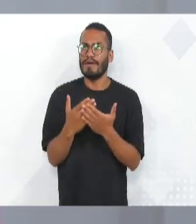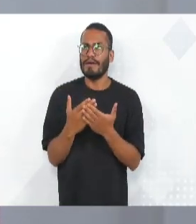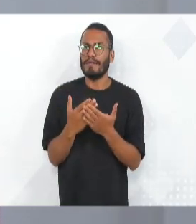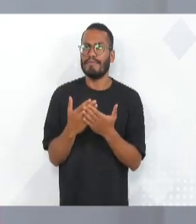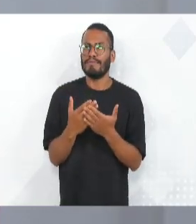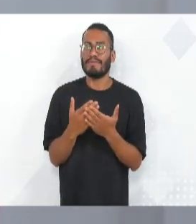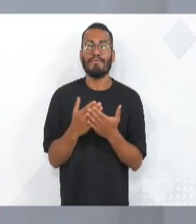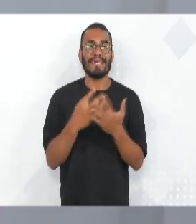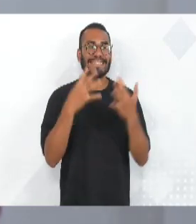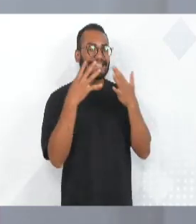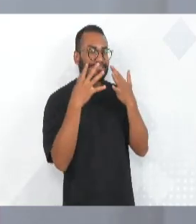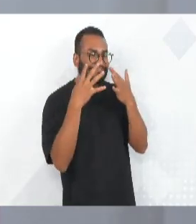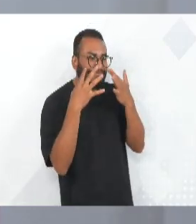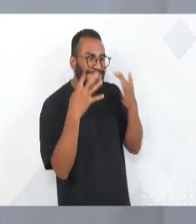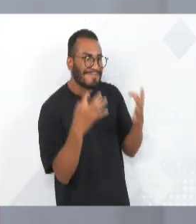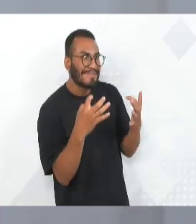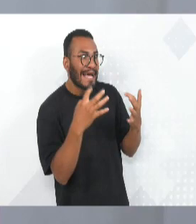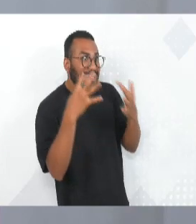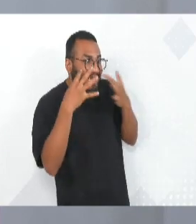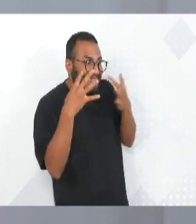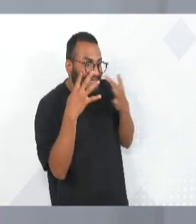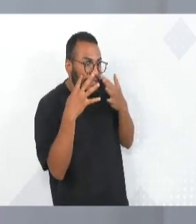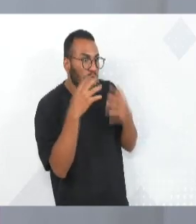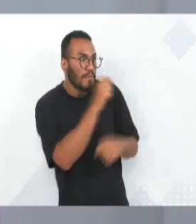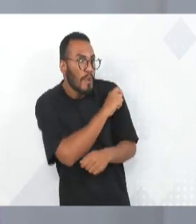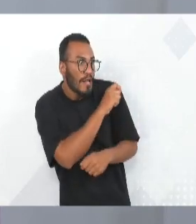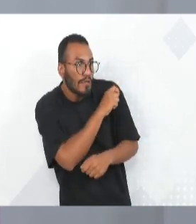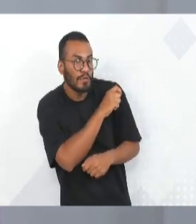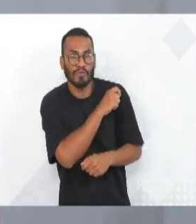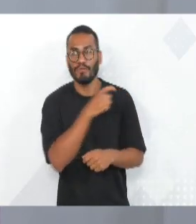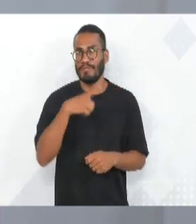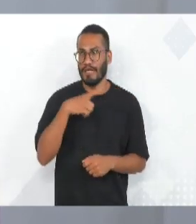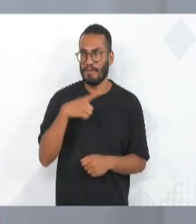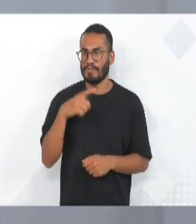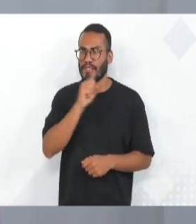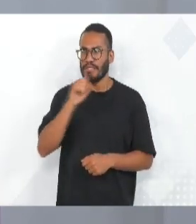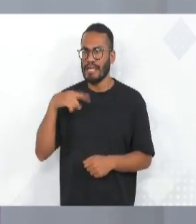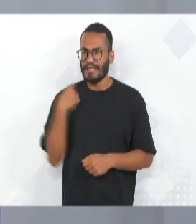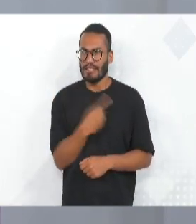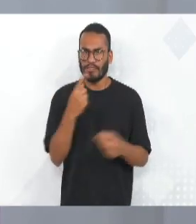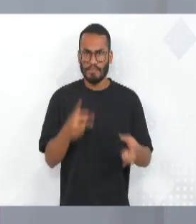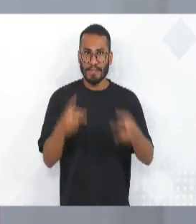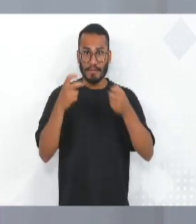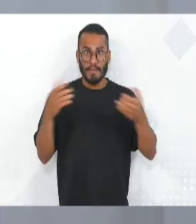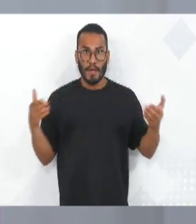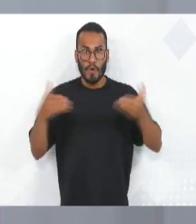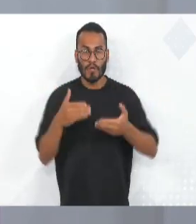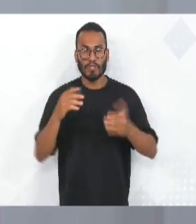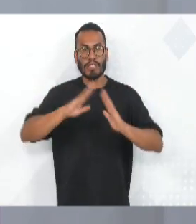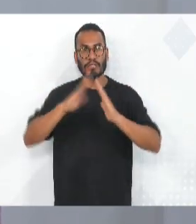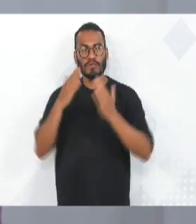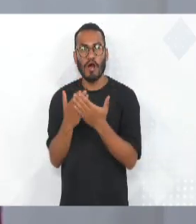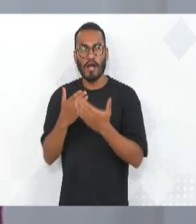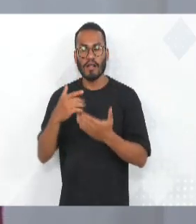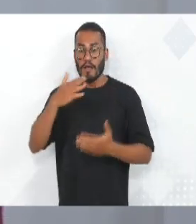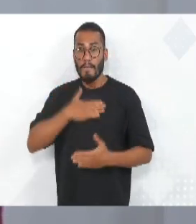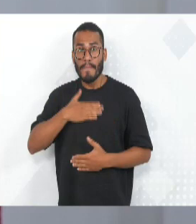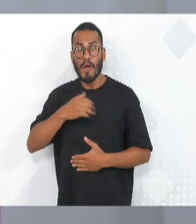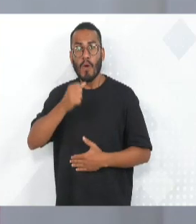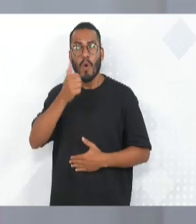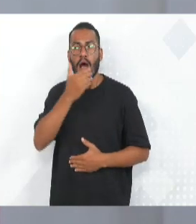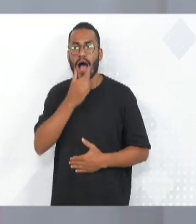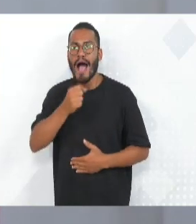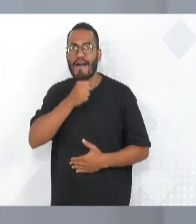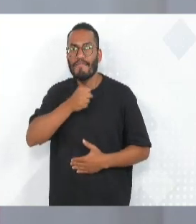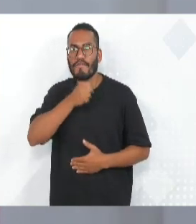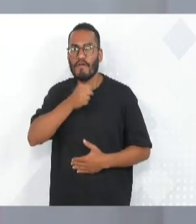mais atrativas para os nossos alunos nós vamos olhar aqui senhores a escola que o meu avô estudou